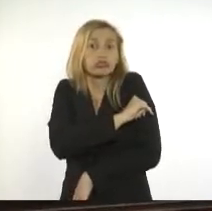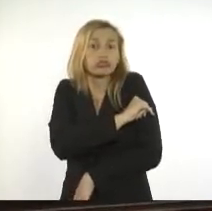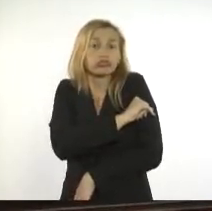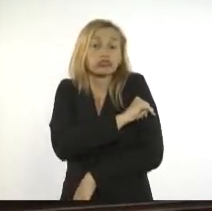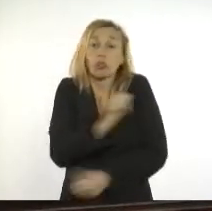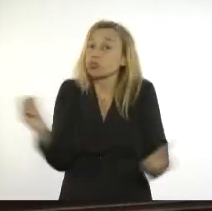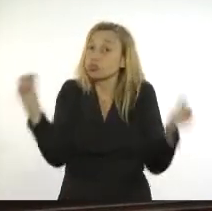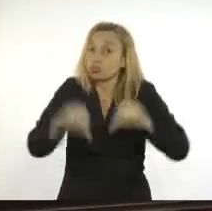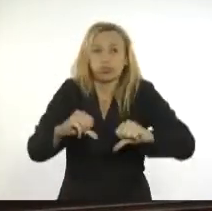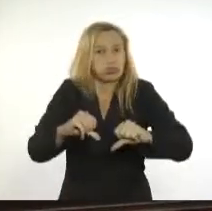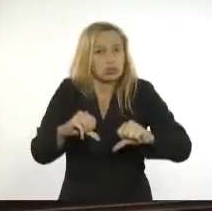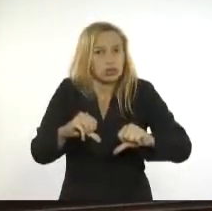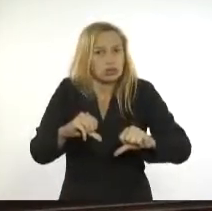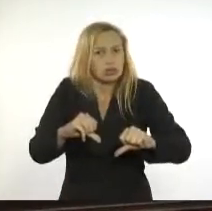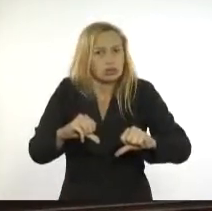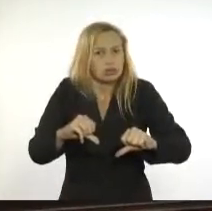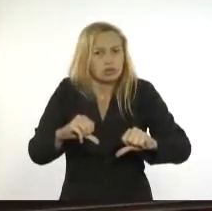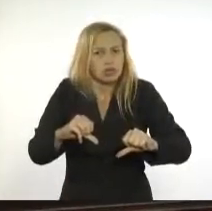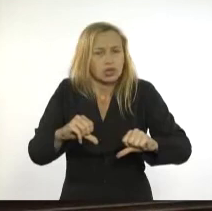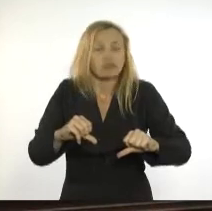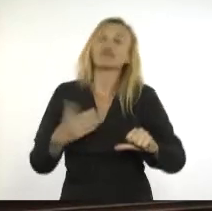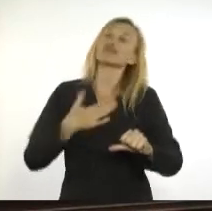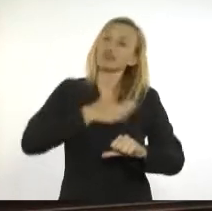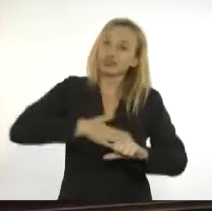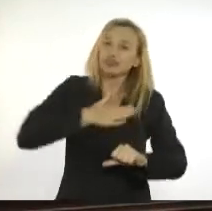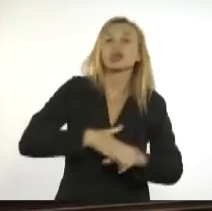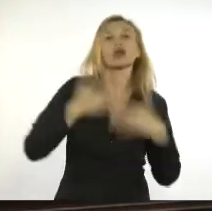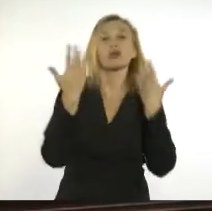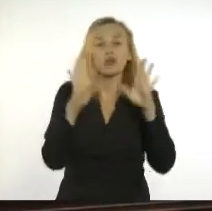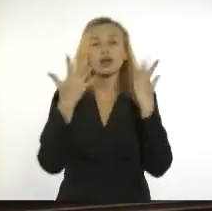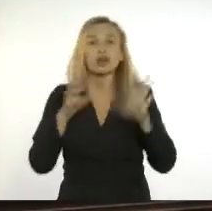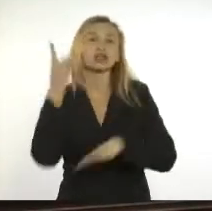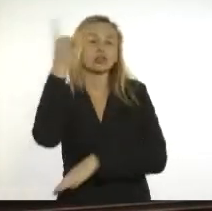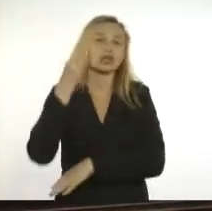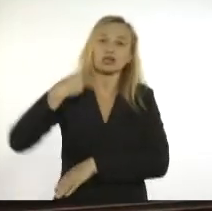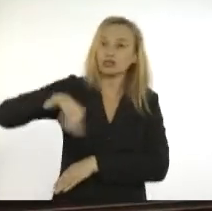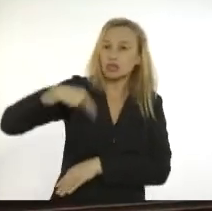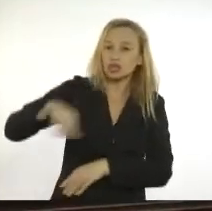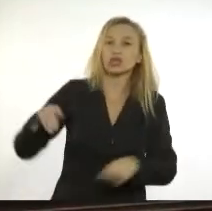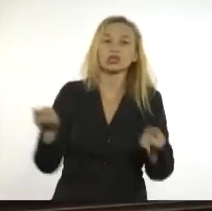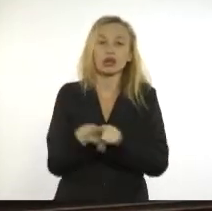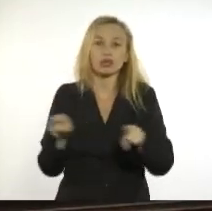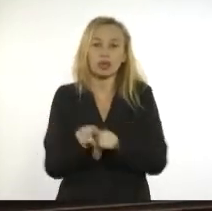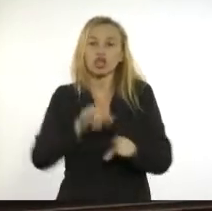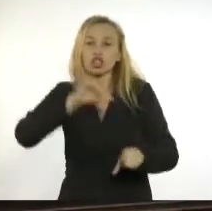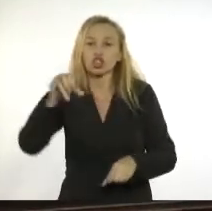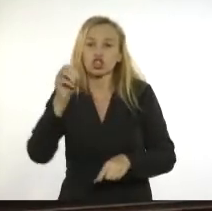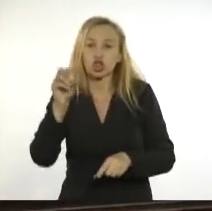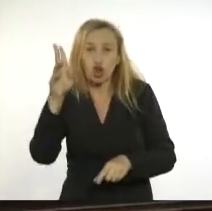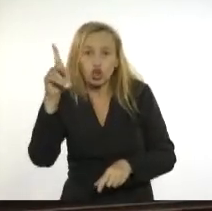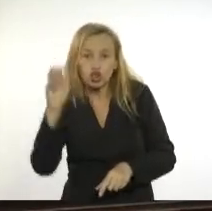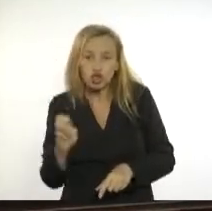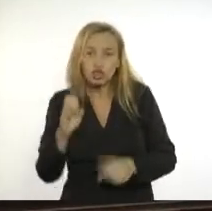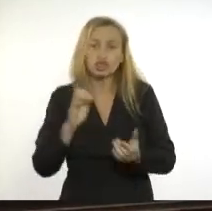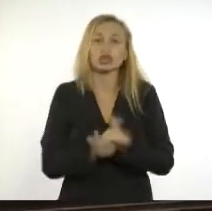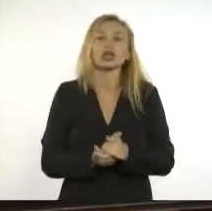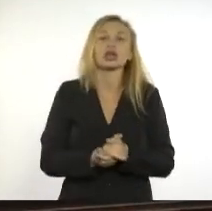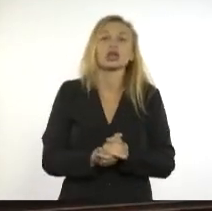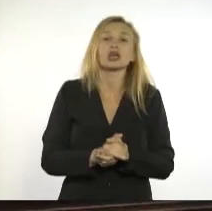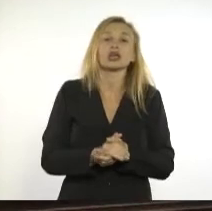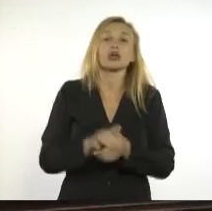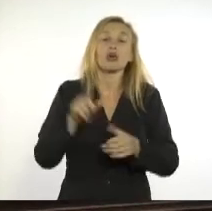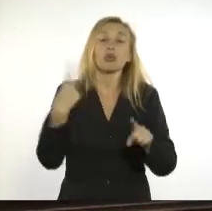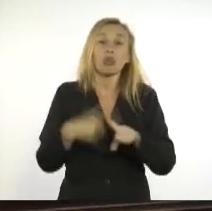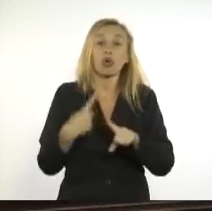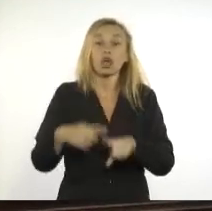calamidade. Então, gostaria de parabenizar o deputado Mink, o deputado Jorge Felipe pela iniciativa, porque Ministério Público e